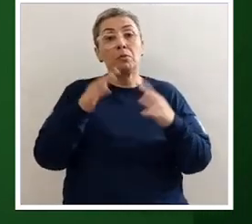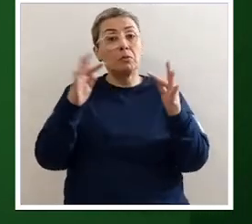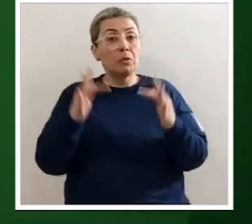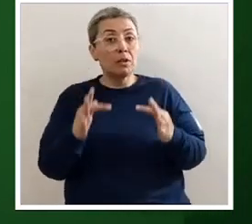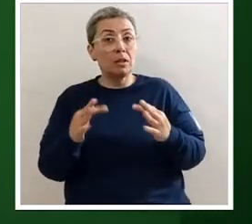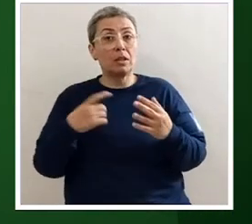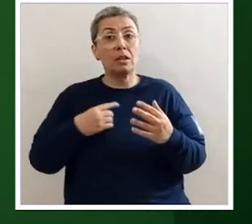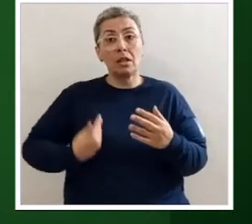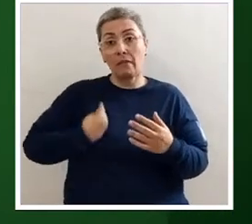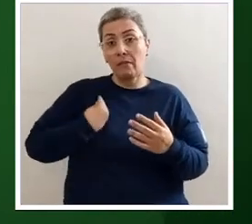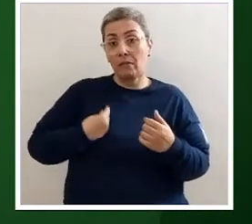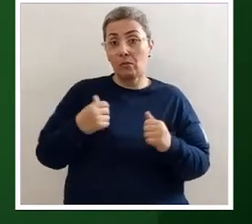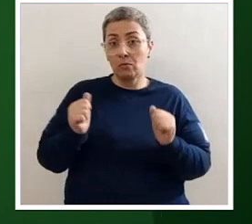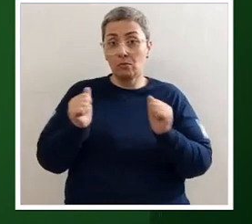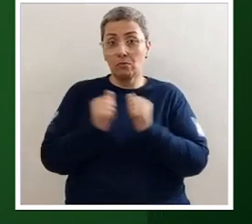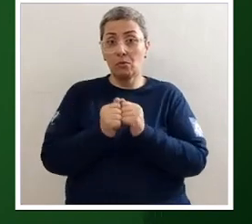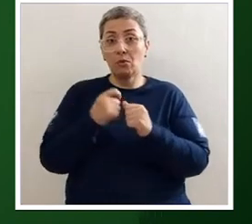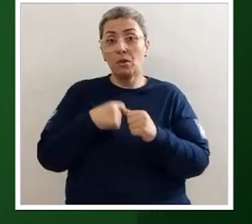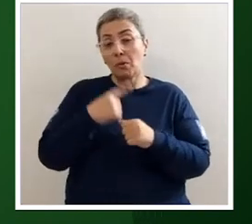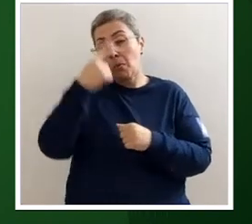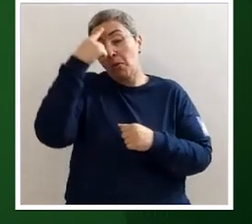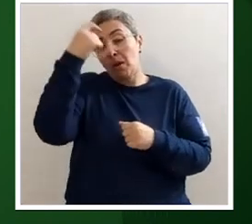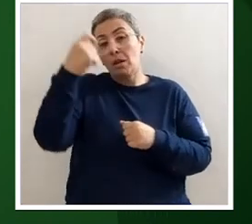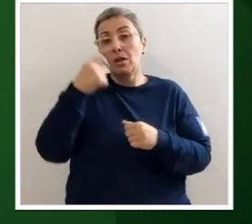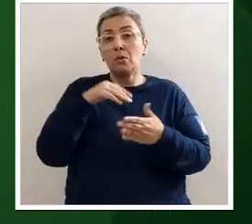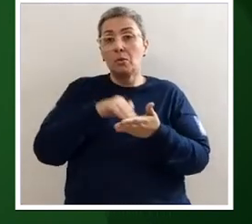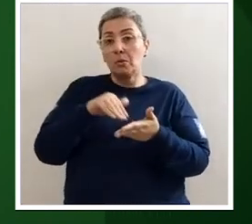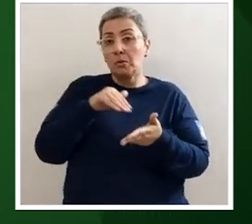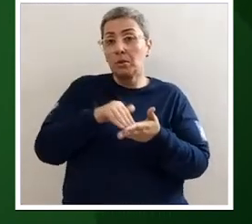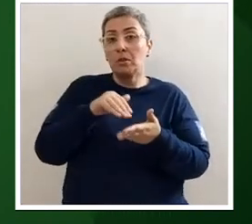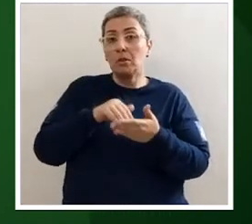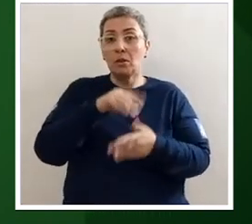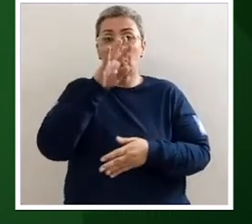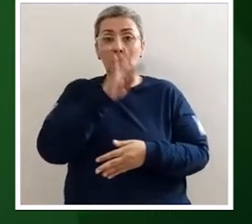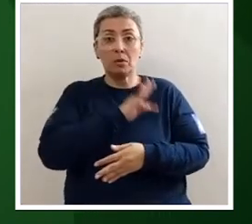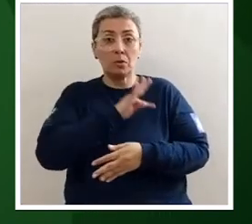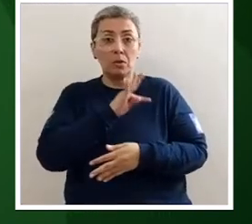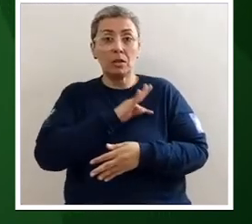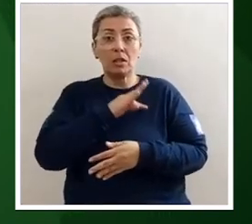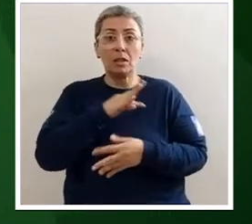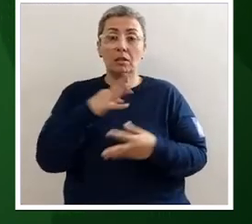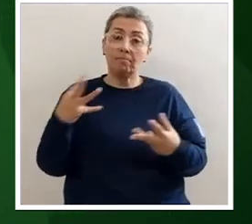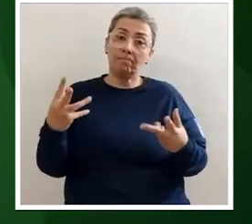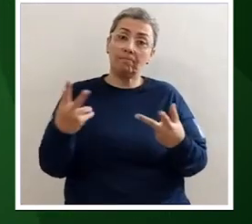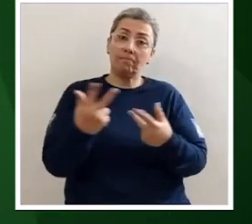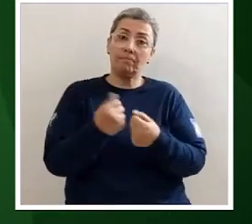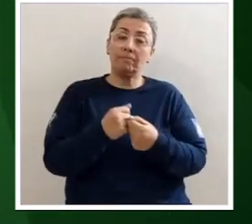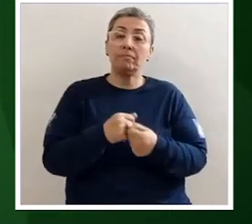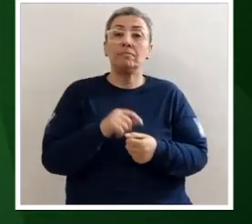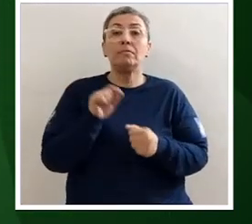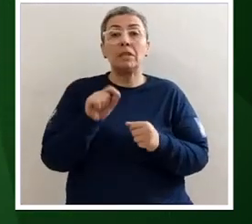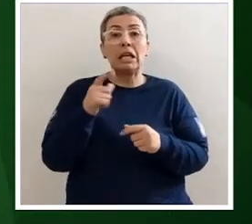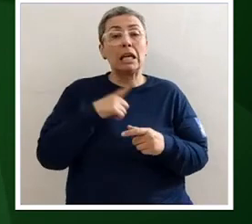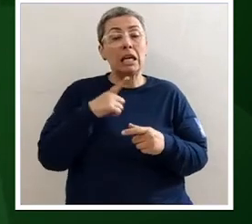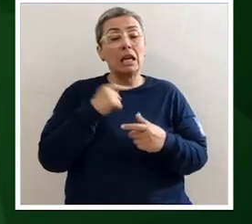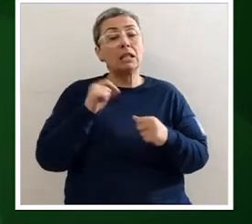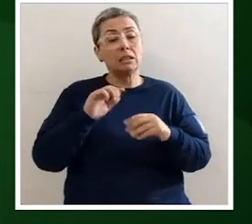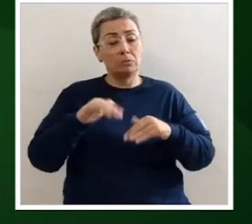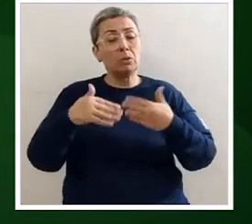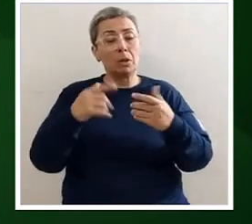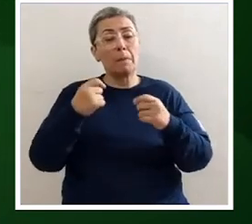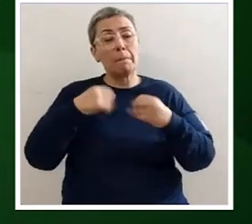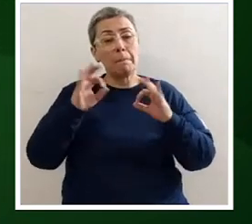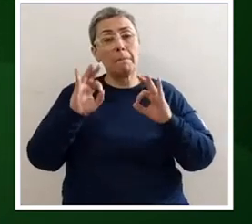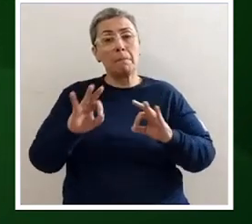de estar aqui com vocês essa iniciativa do secretários do Alto do Tietê fantástica é assim que a gente tem que fazer